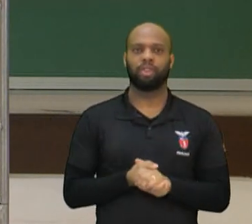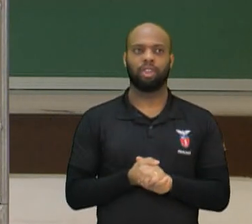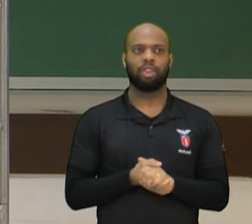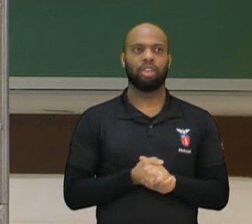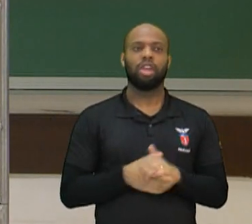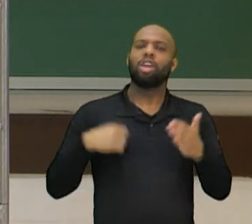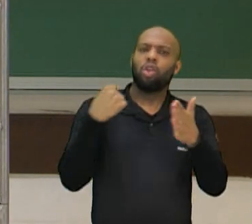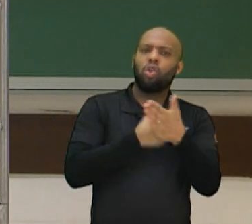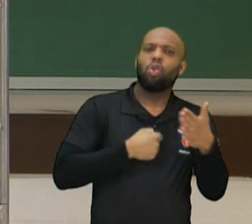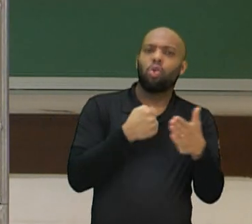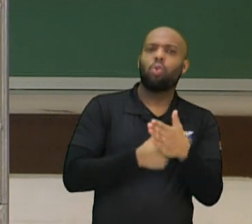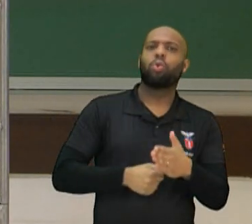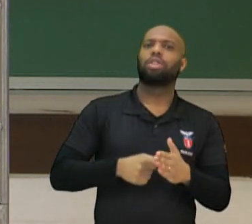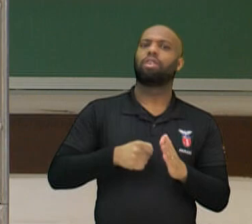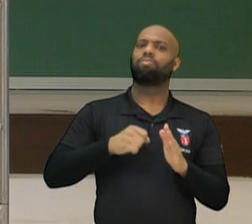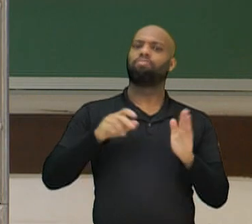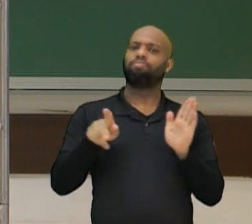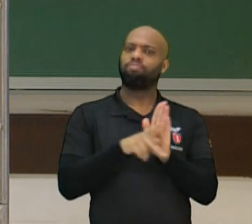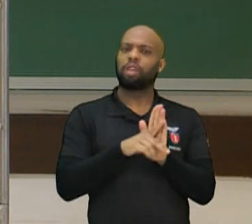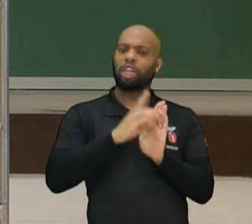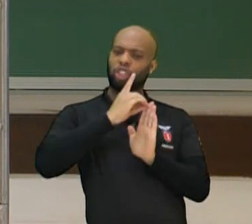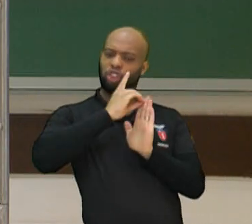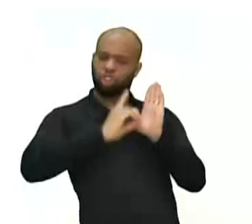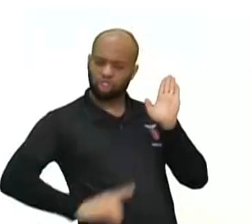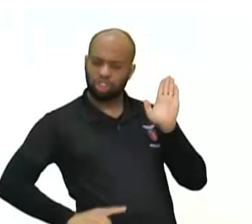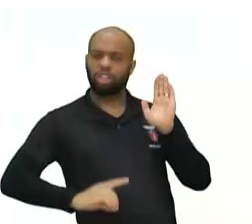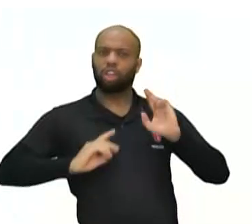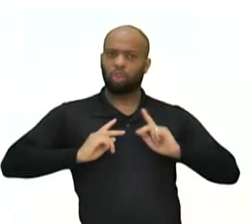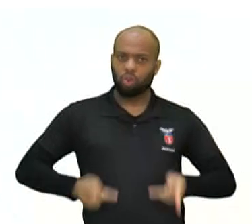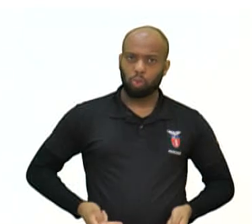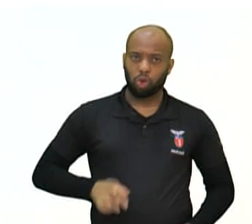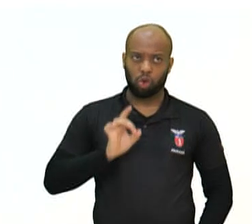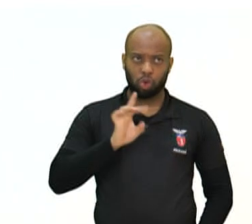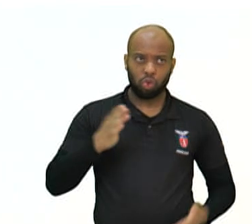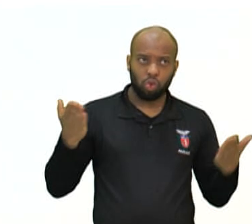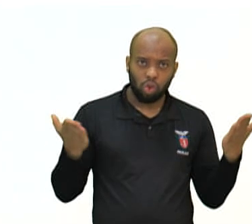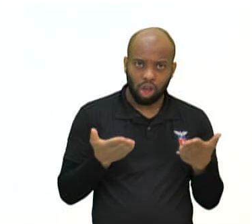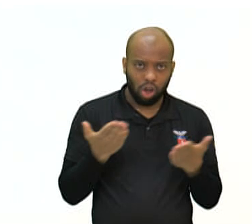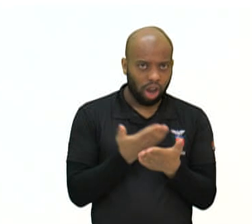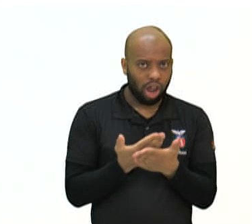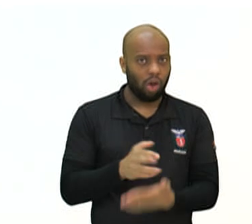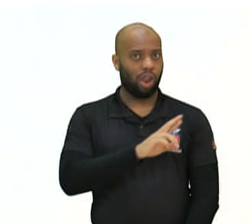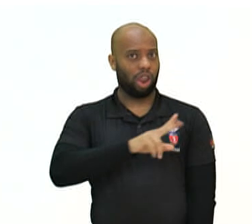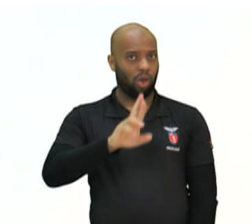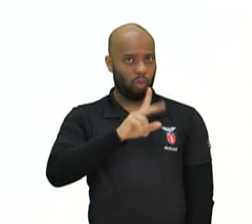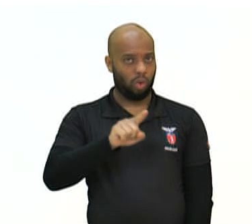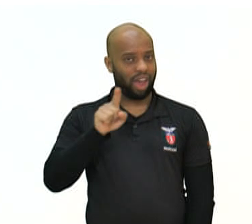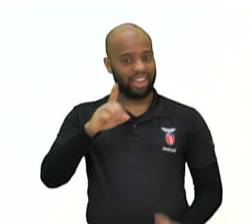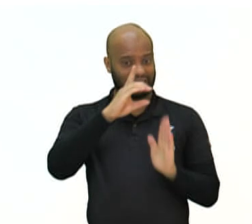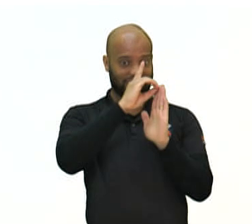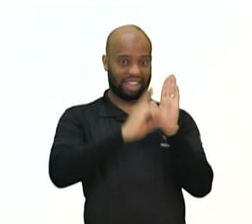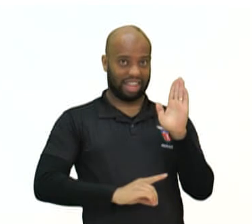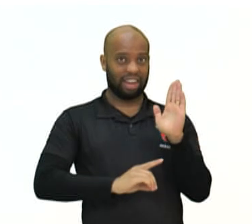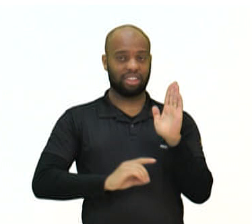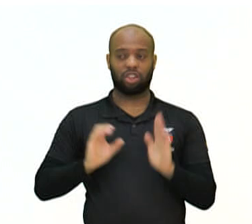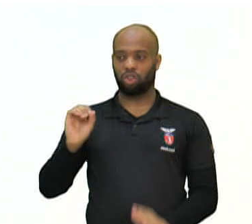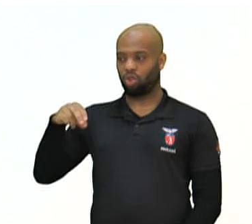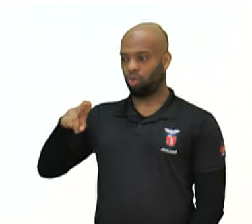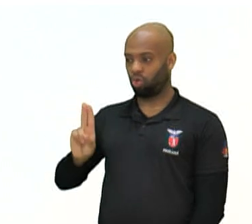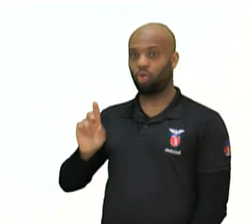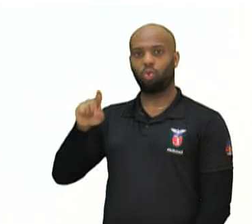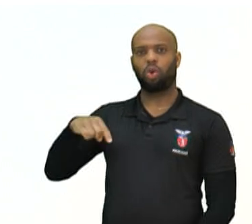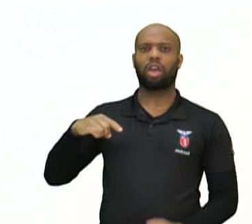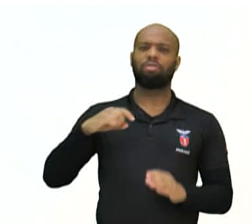A luta pelos direitos humanos não se resume ao que vimos nessa aula. A Declaração da ONU foi o resultado de décadas de